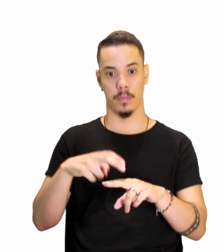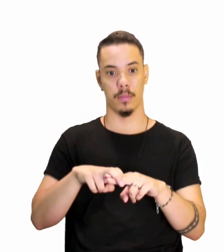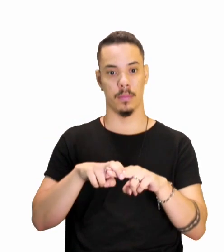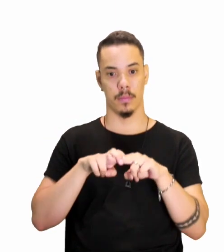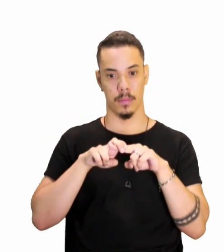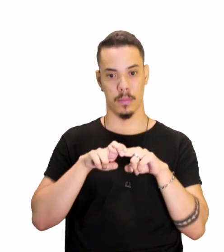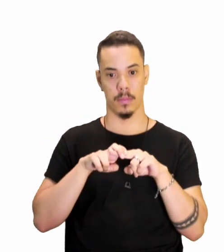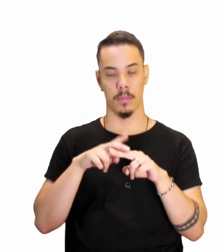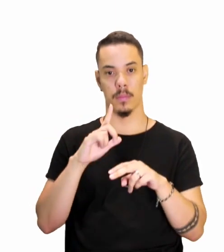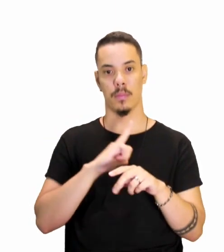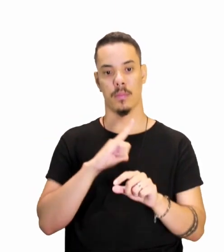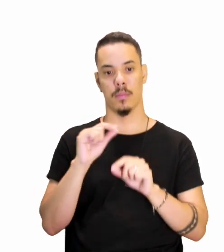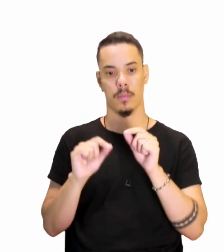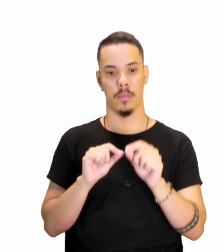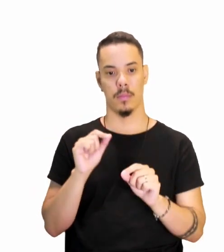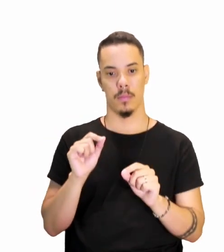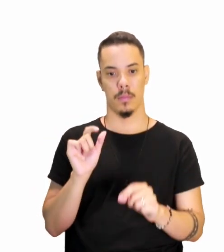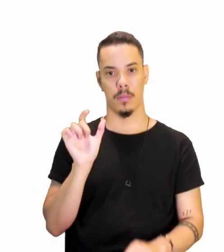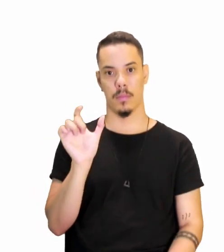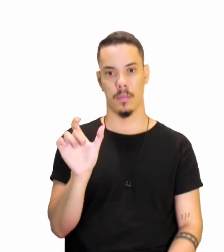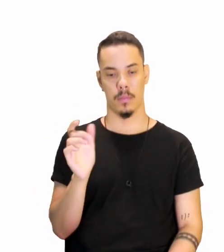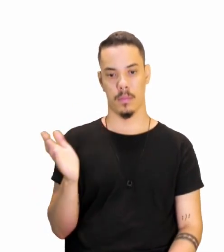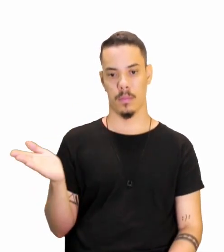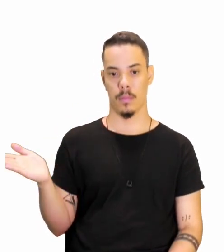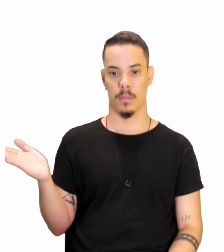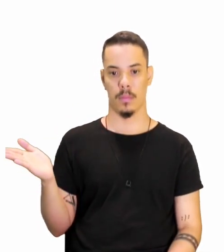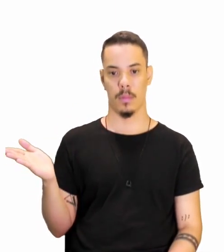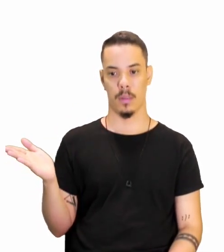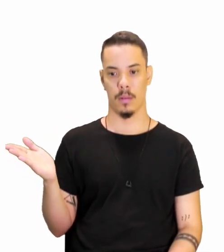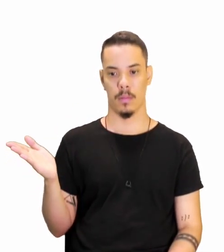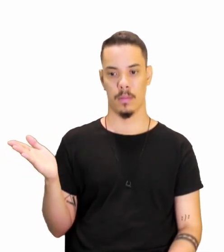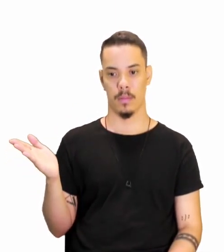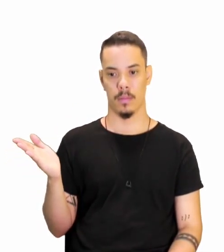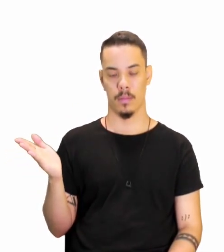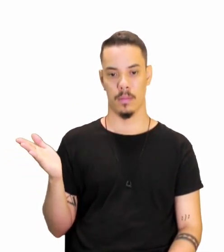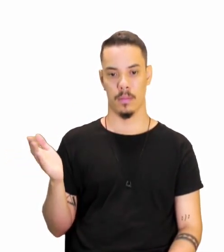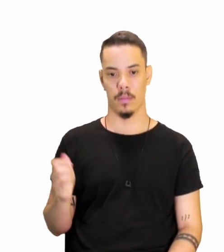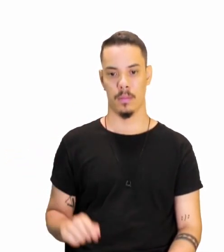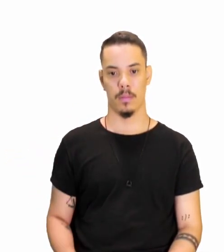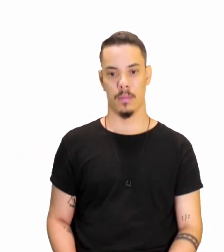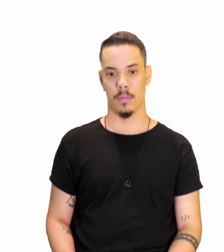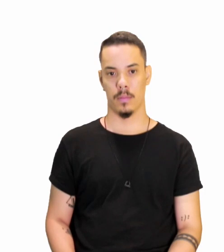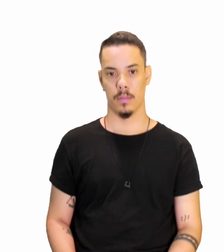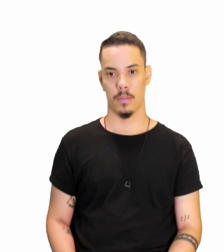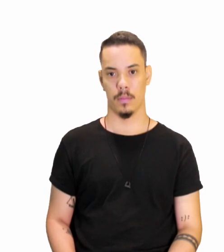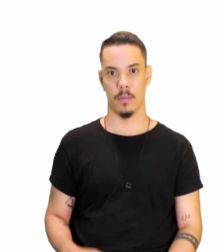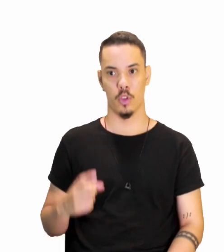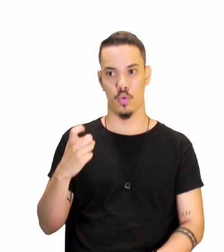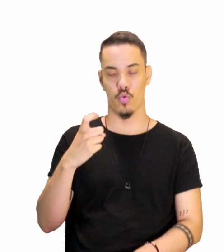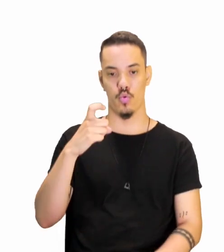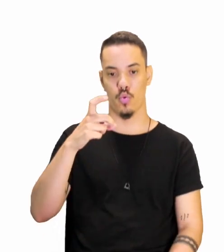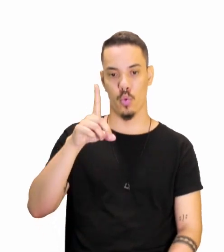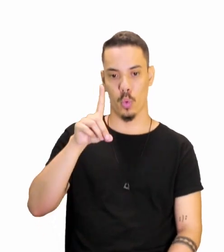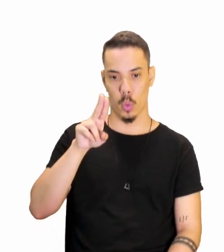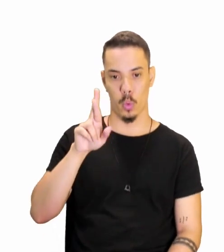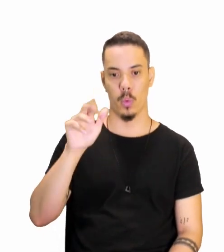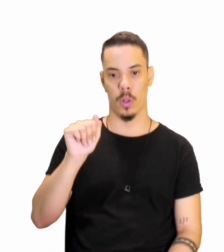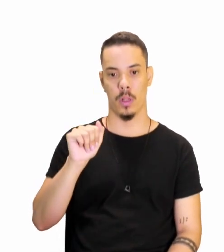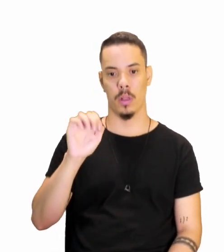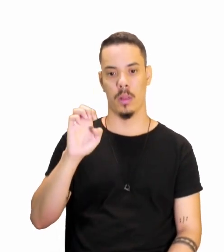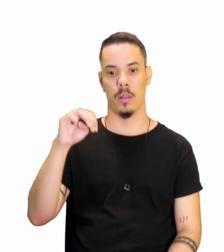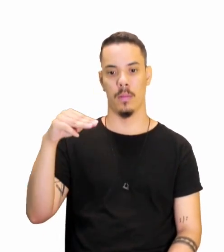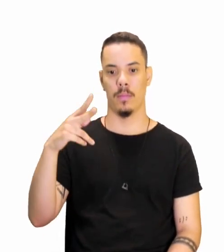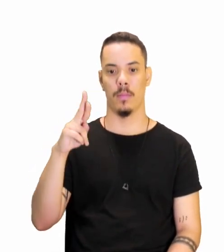o quê? A expressão dura e empreitada. Dura, olha